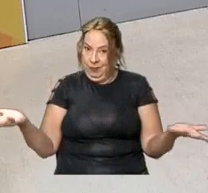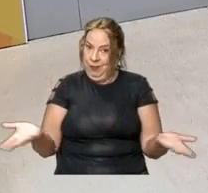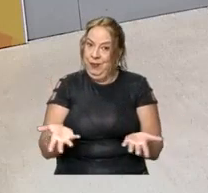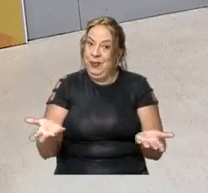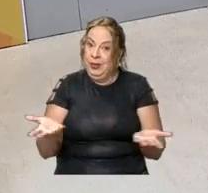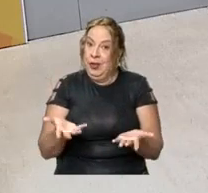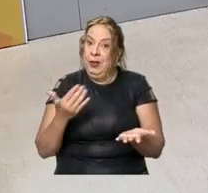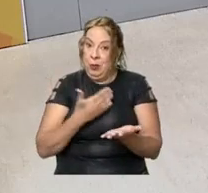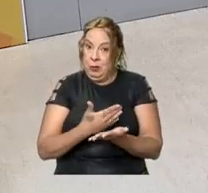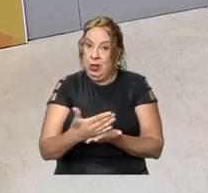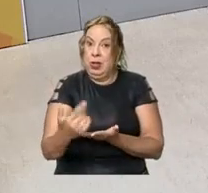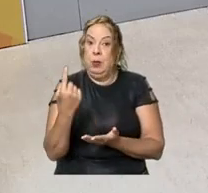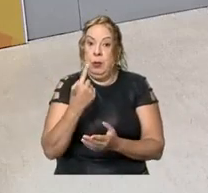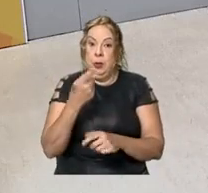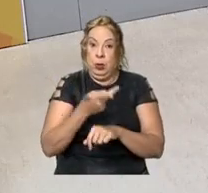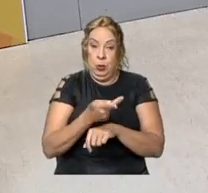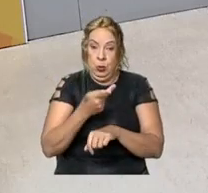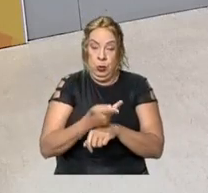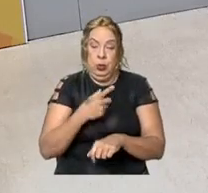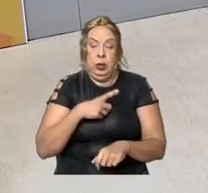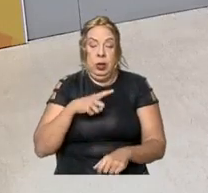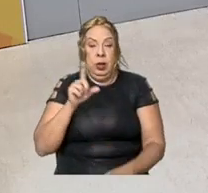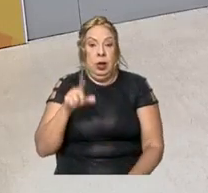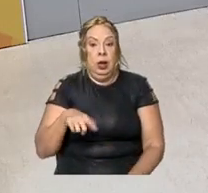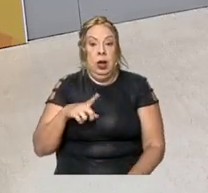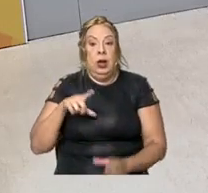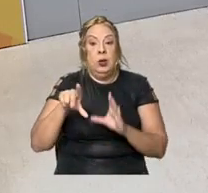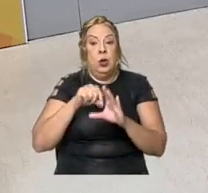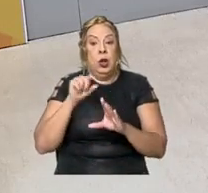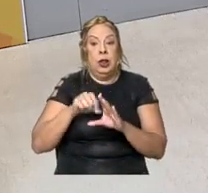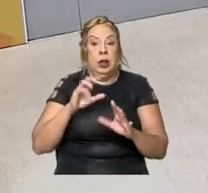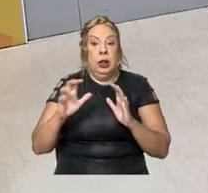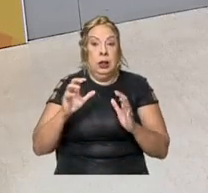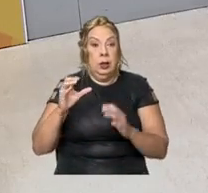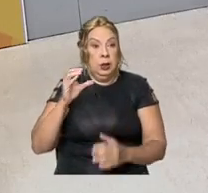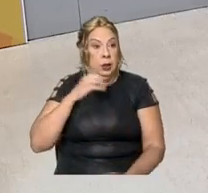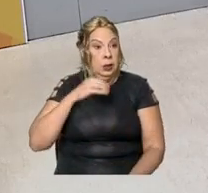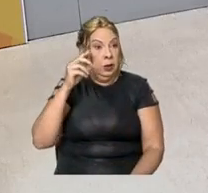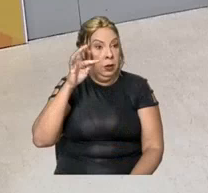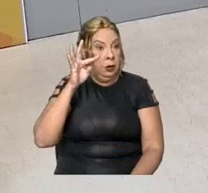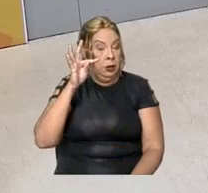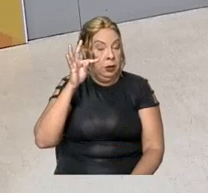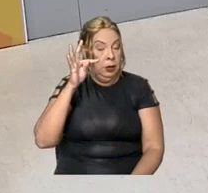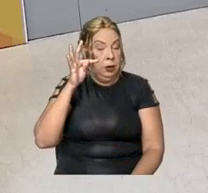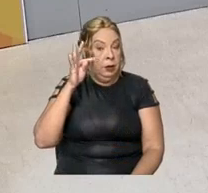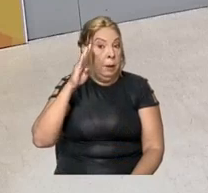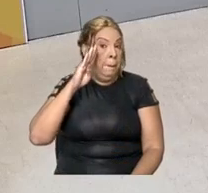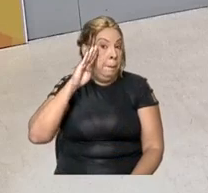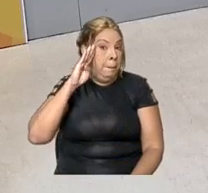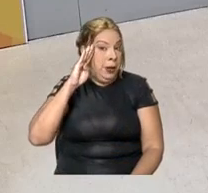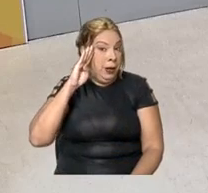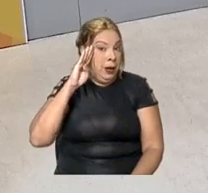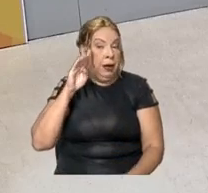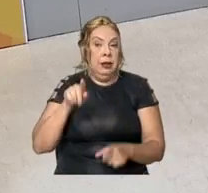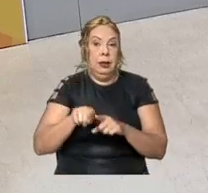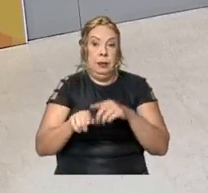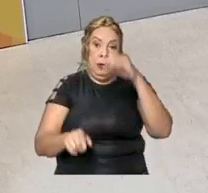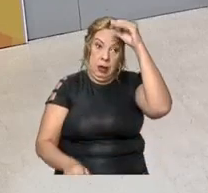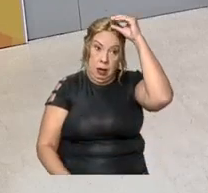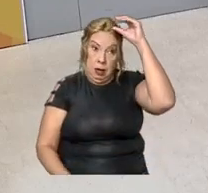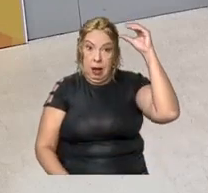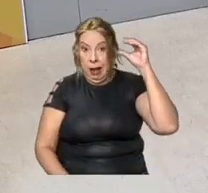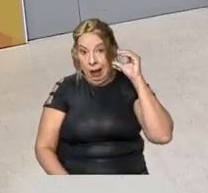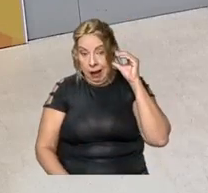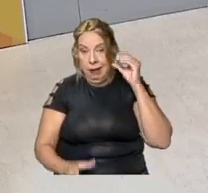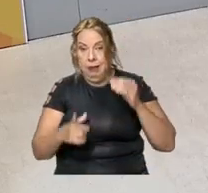a gente tá aqui com a Bia Takahashi e a Clarinha, a nossa japa e a nossa ruivinha, né, Beca?